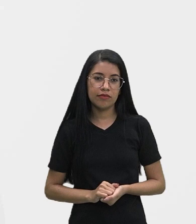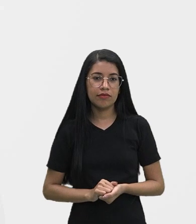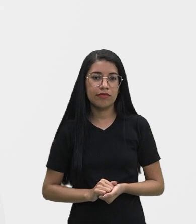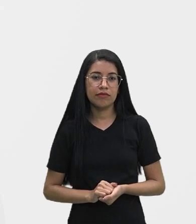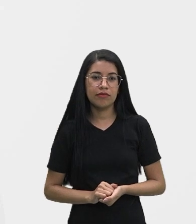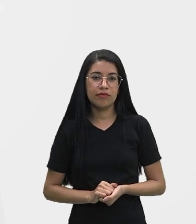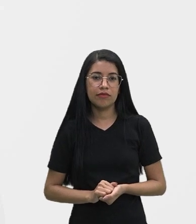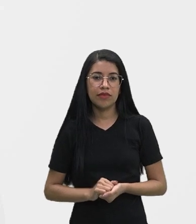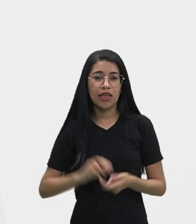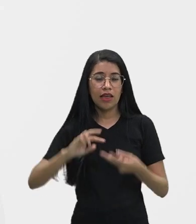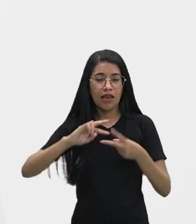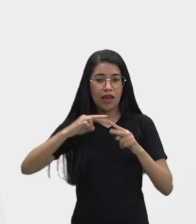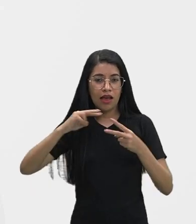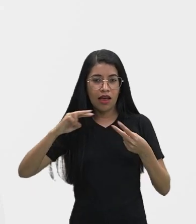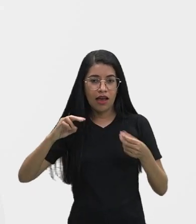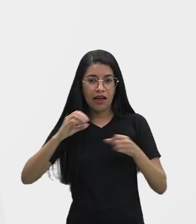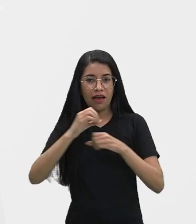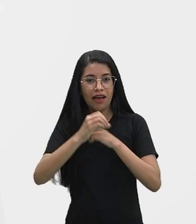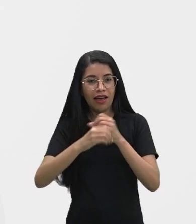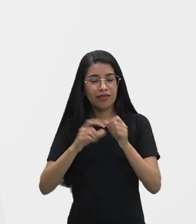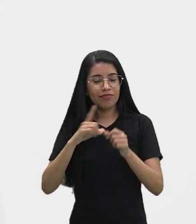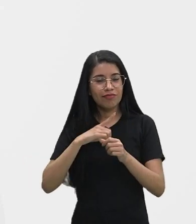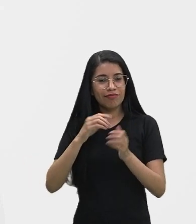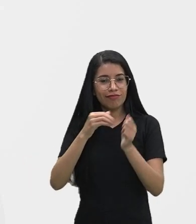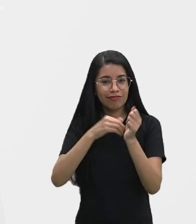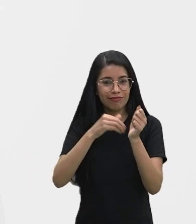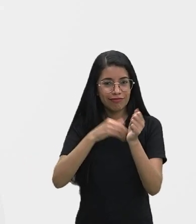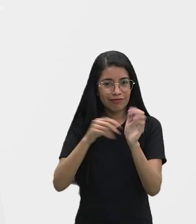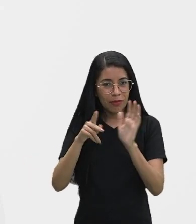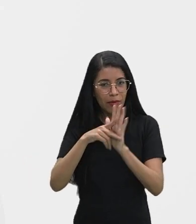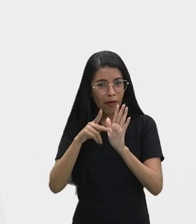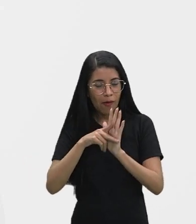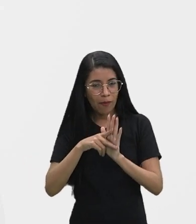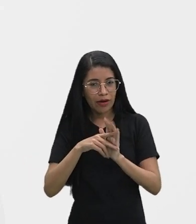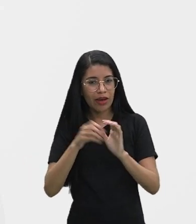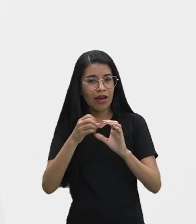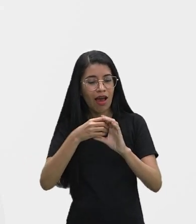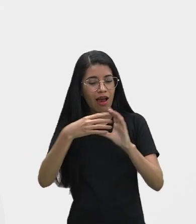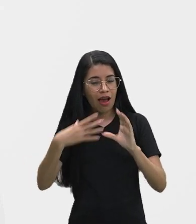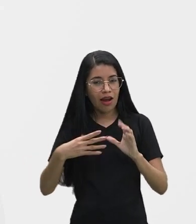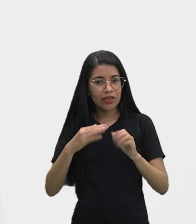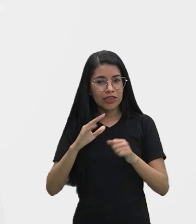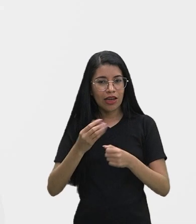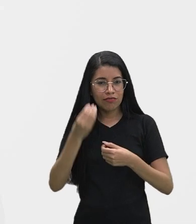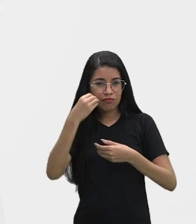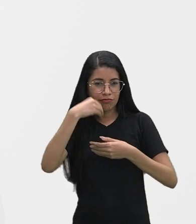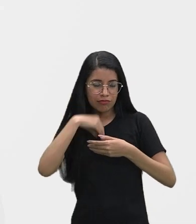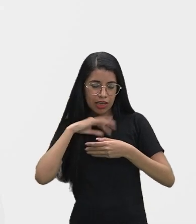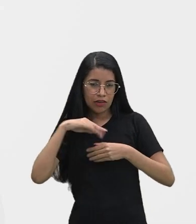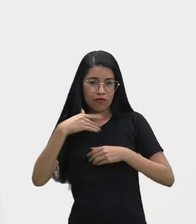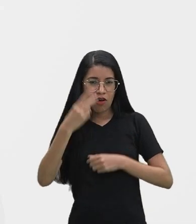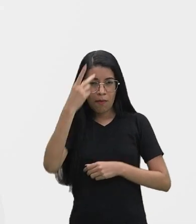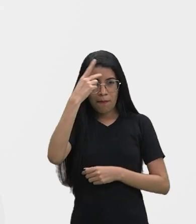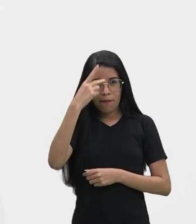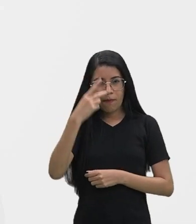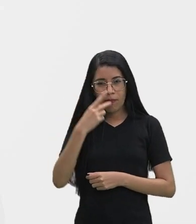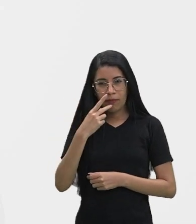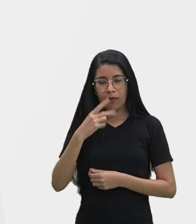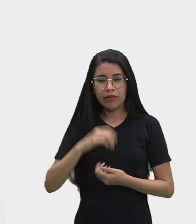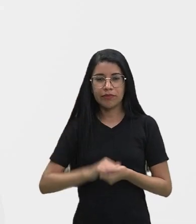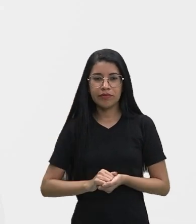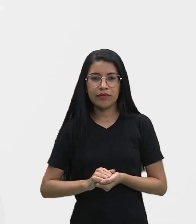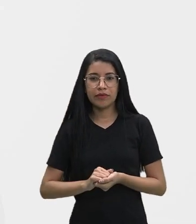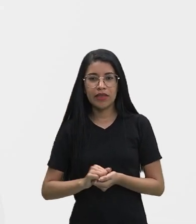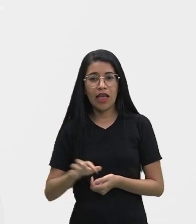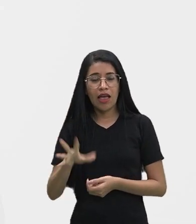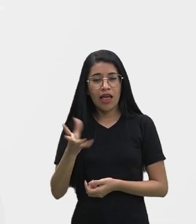DNA é uma molécula que contém um código que determina as nossas características, como eu falei, internas e externas, nossa personalidade. Nós recebemos o DNA